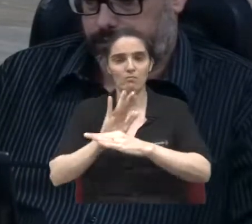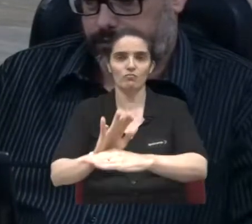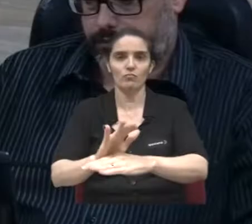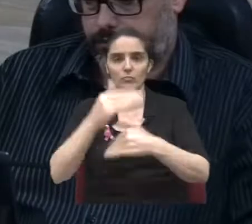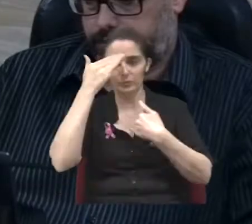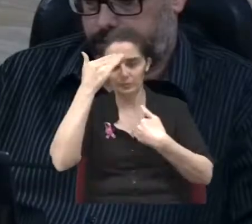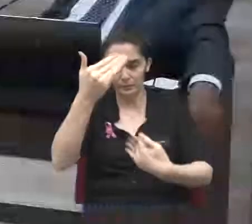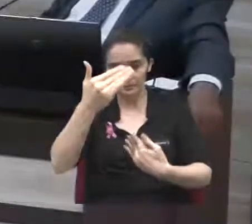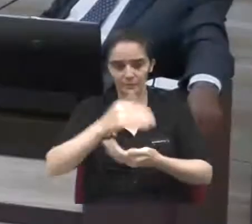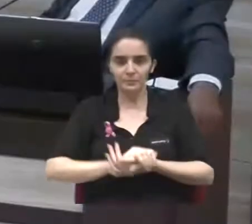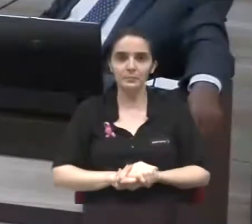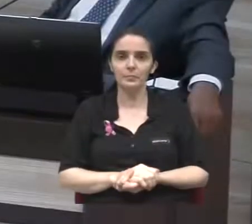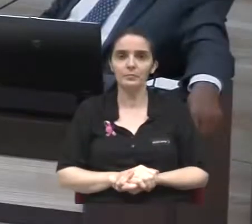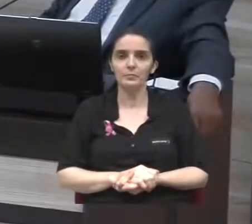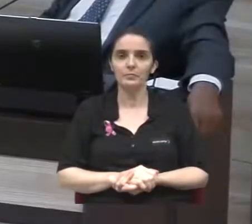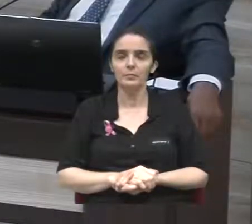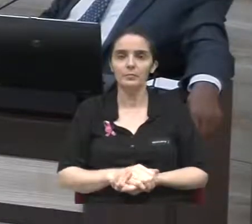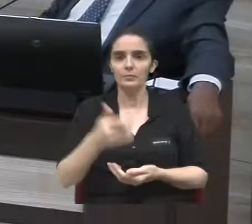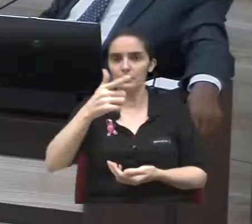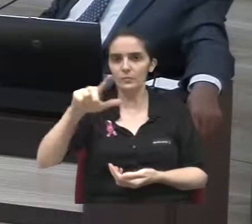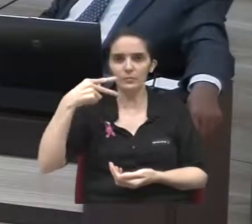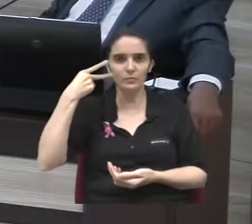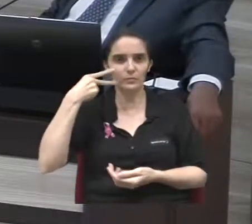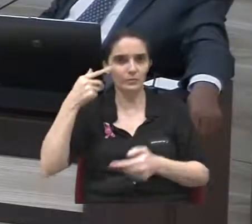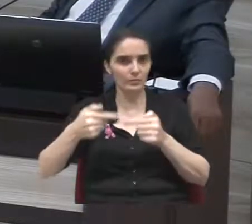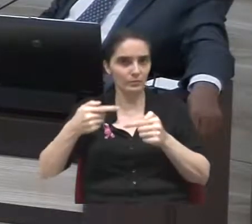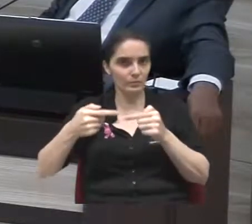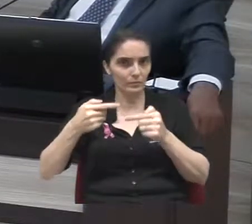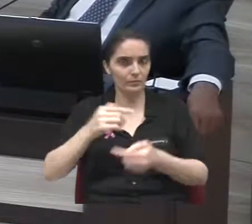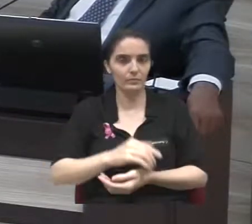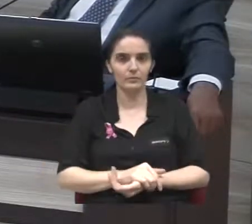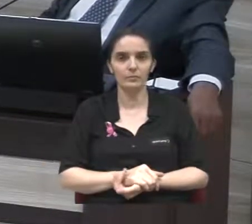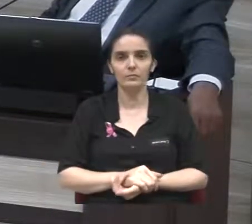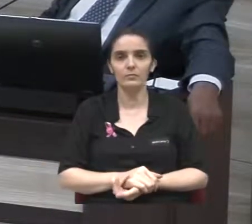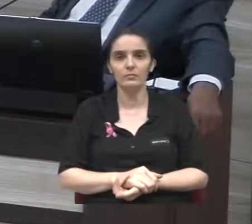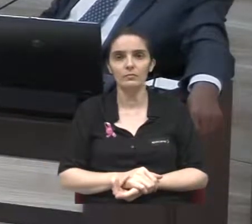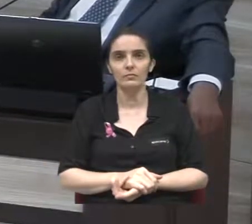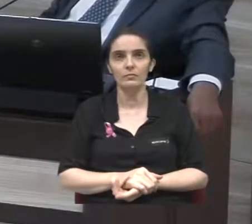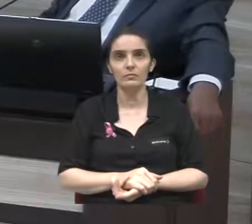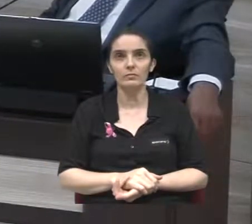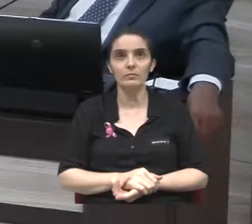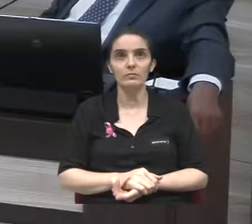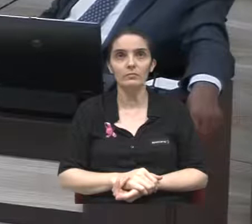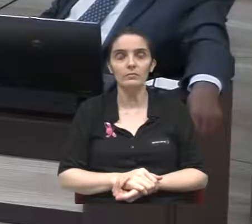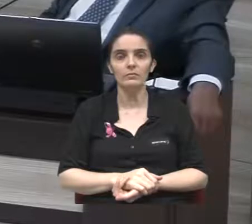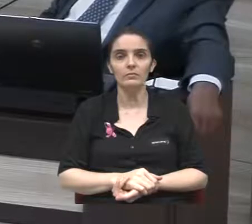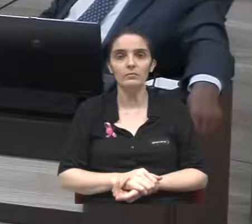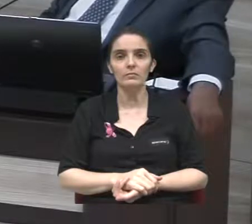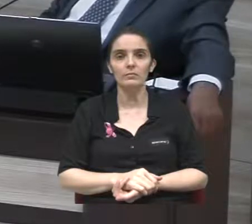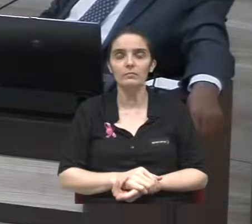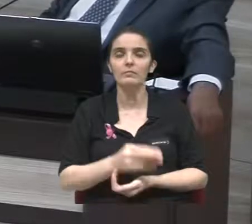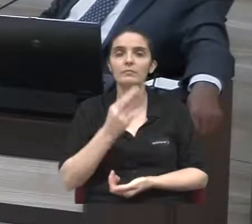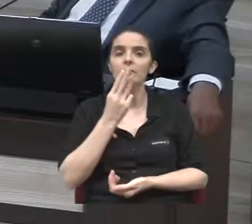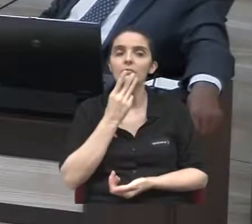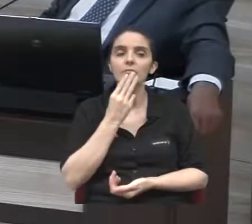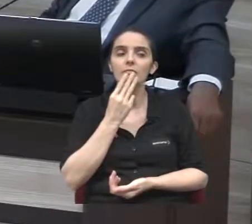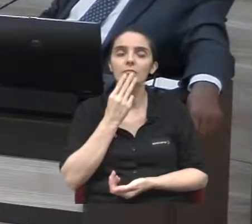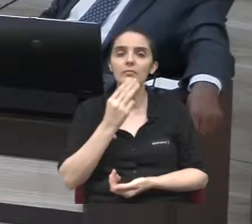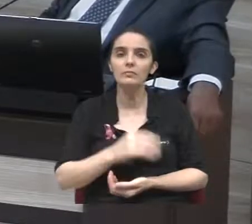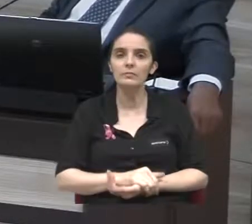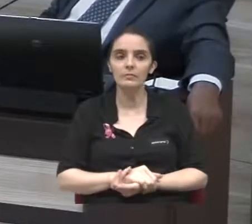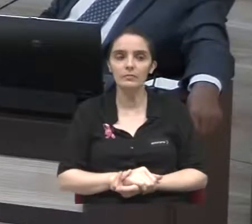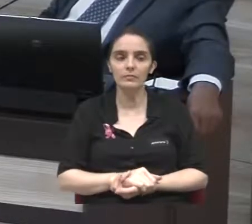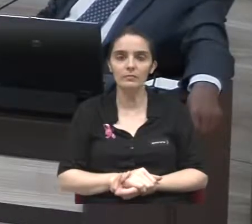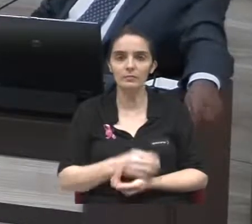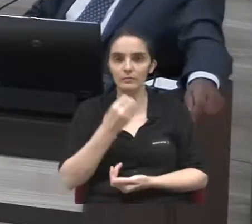Mais algum vereador deseja discutir o requerimento? Eu gostaria, presidente. Vereador Vaguinho, da Santa Luzia. Boa tarde, senhor